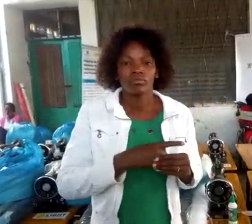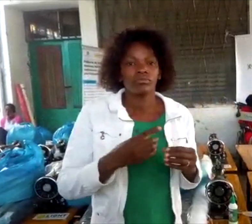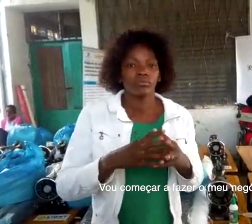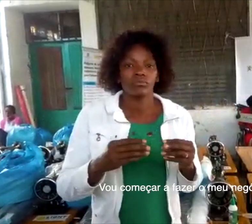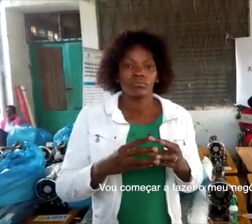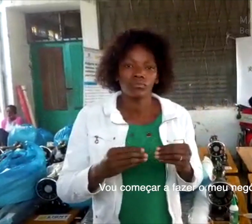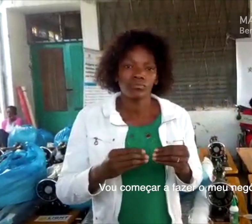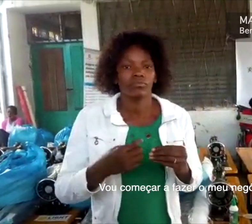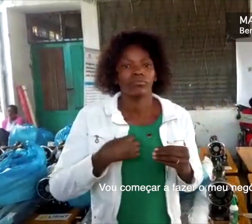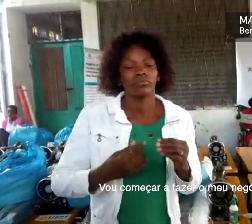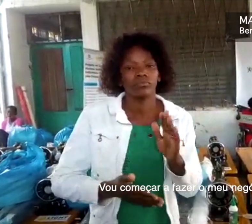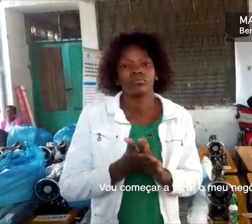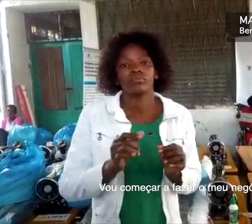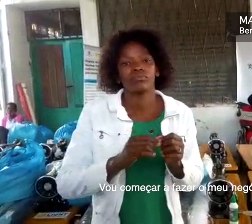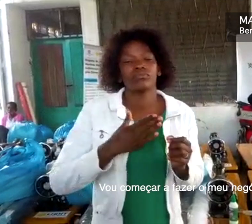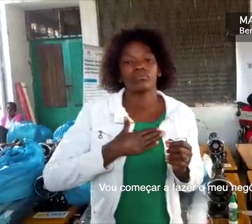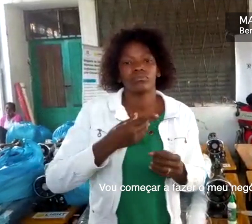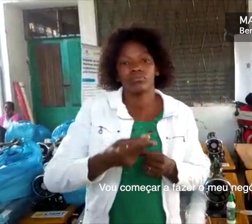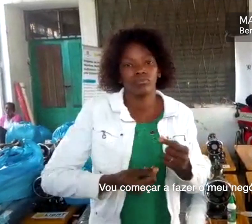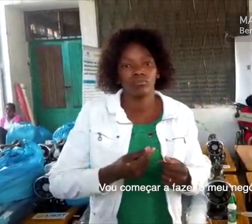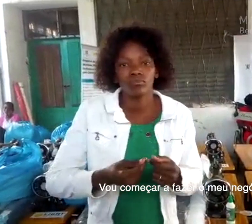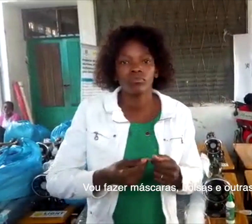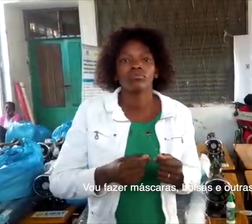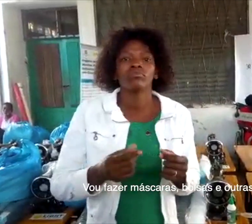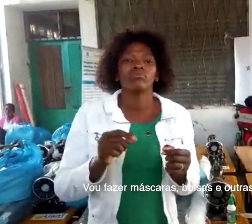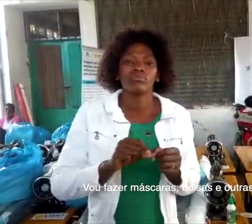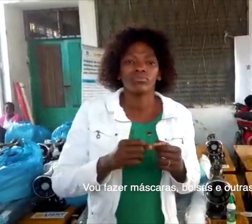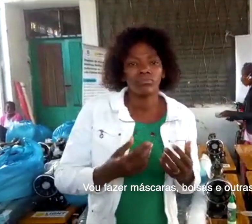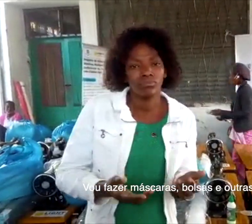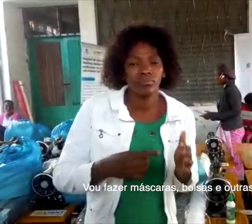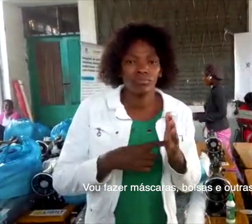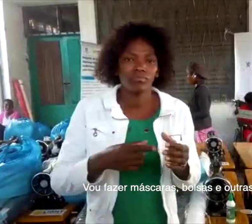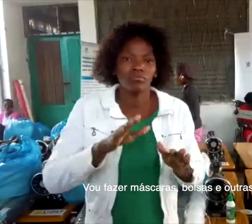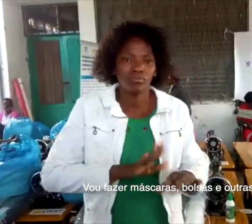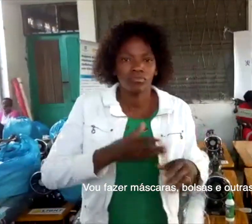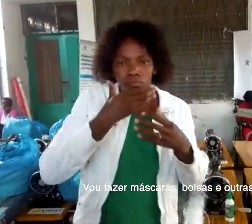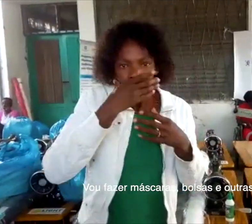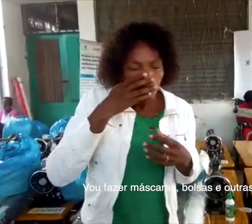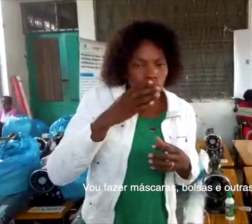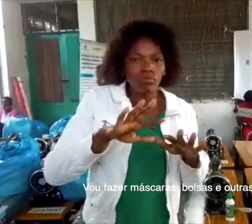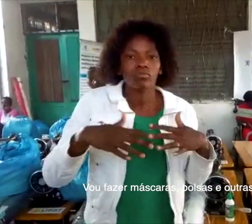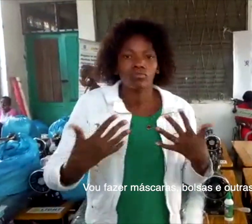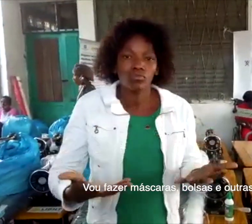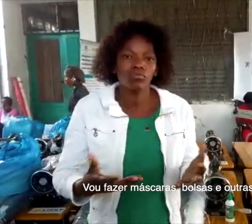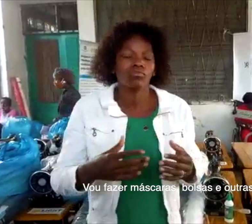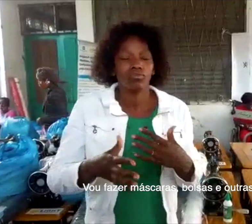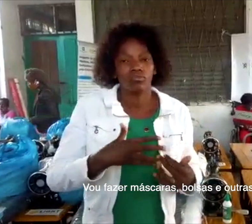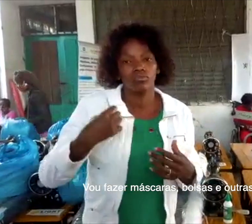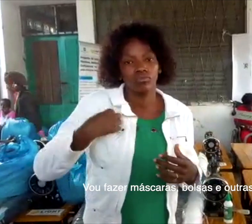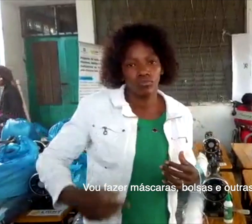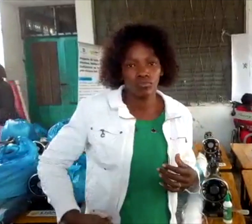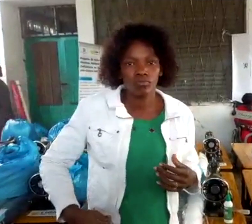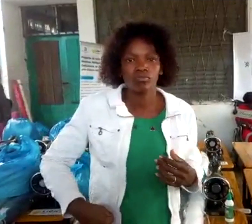vou começar a fazer o meu negócio vou fazer máscaras bolsas e outras